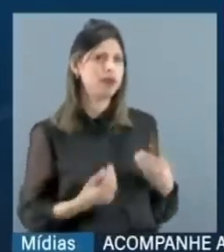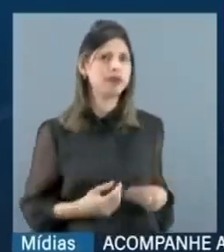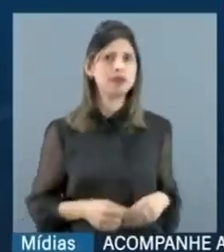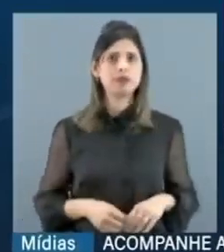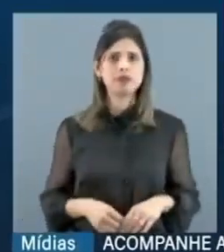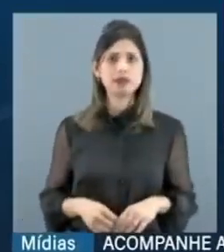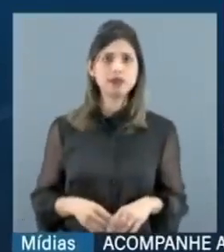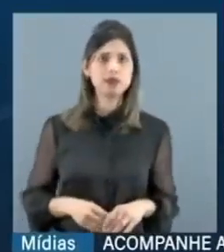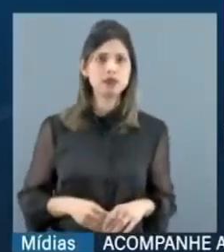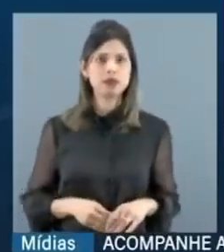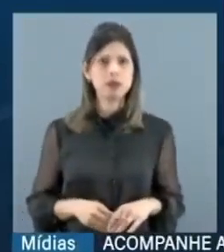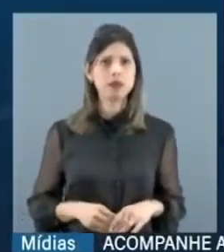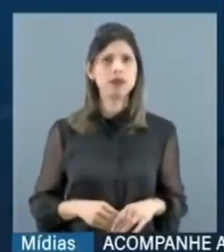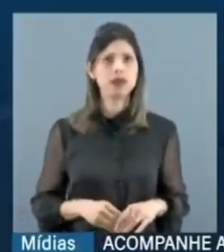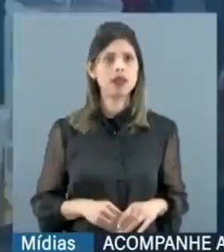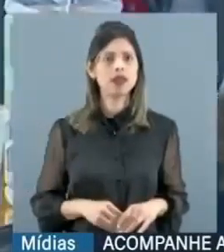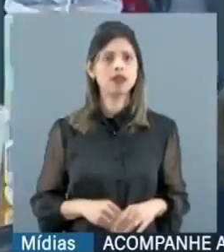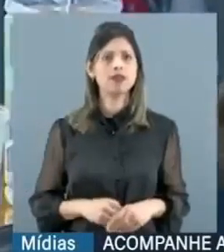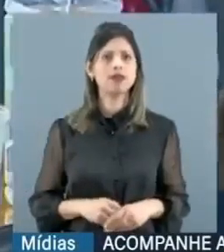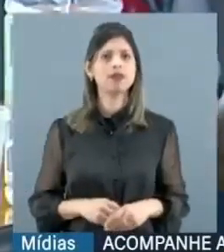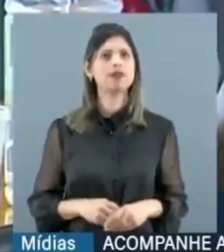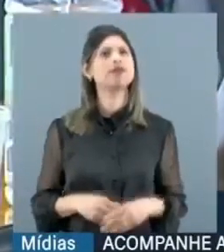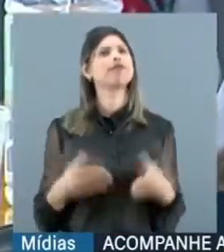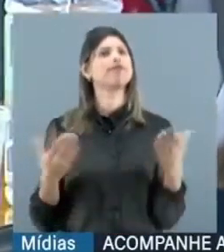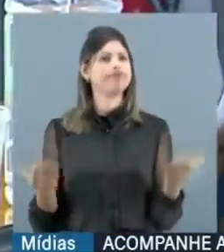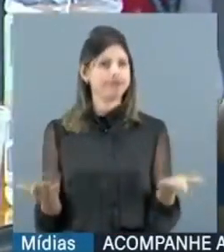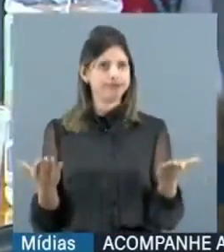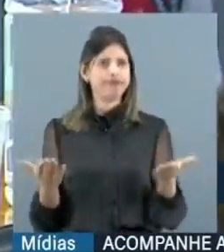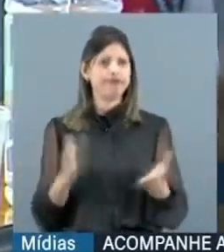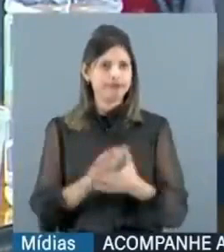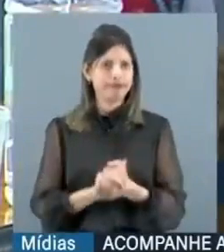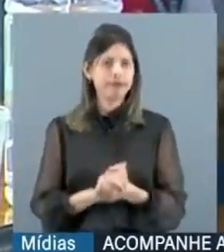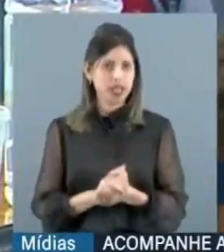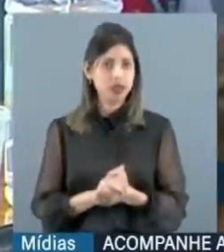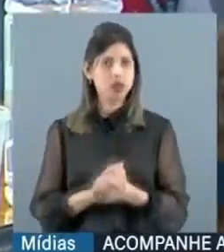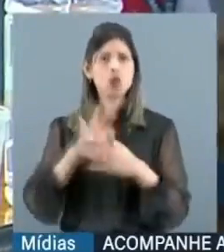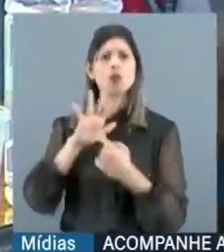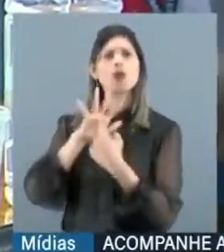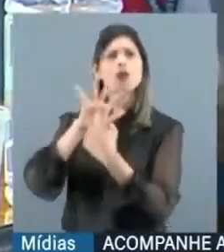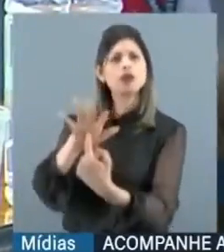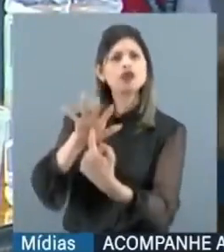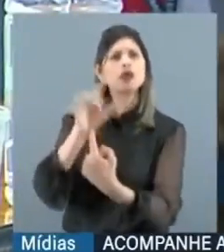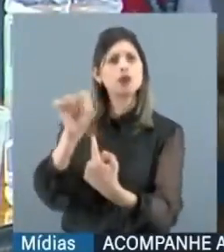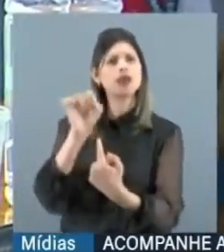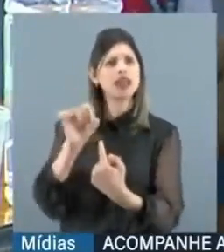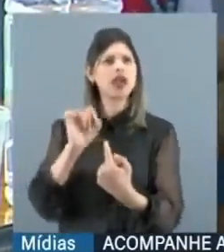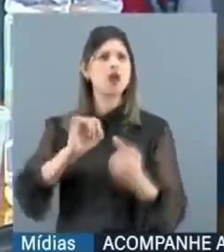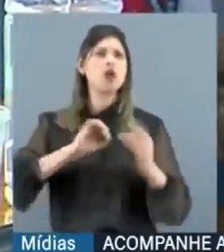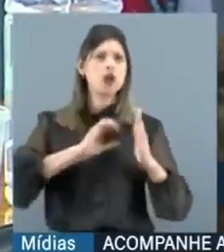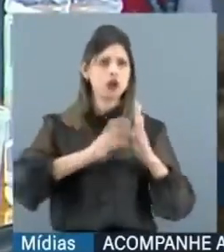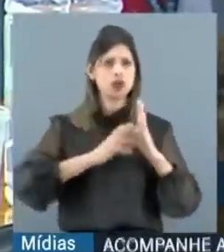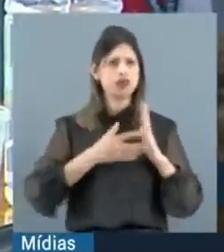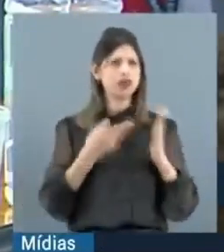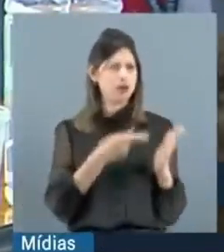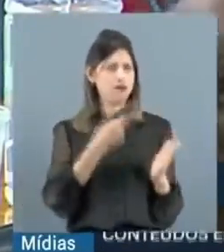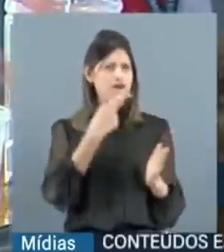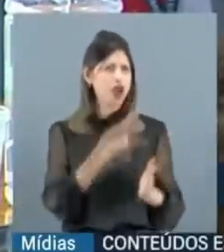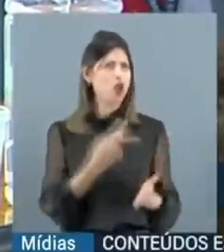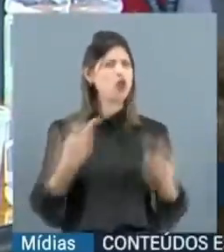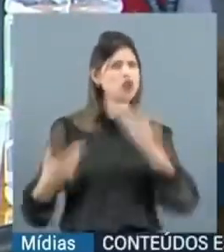Alguma vez... Pode finalizar? Eu queria só mostrar para vocês aqui, porque eu até vi que alguns aqui que é da base governista, sempre dizendo que o